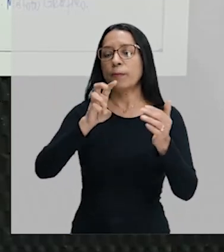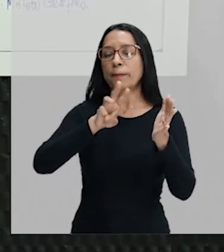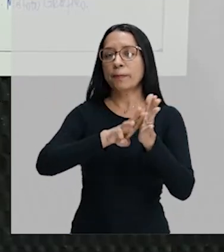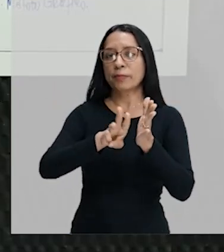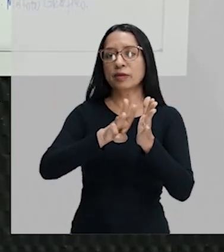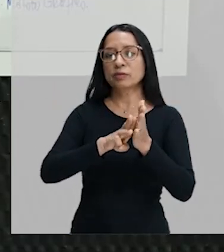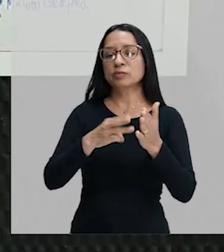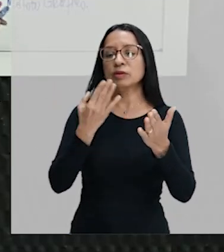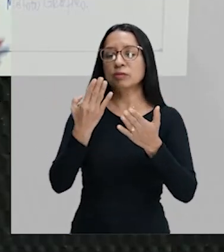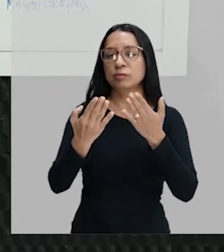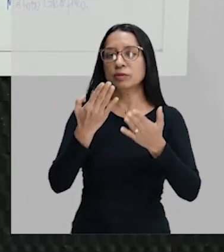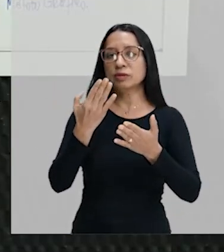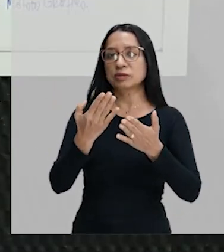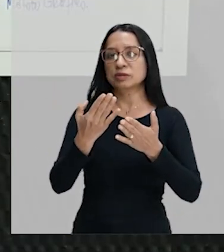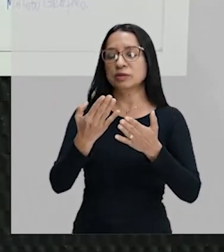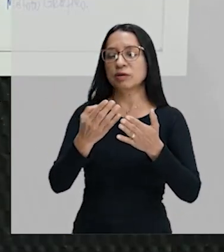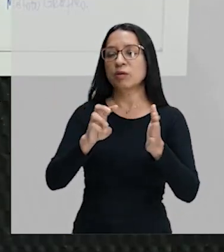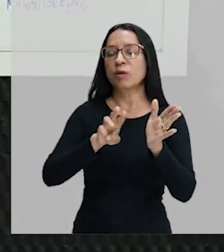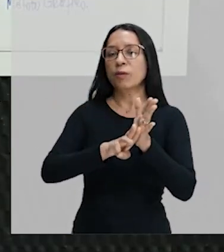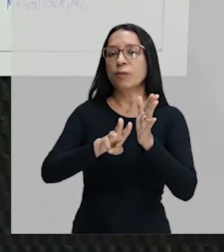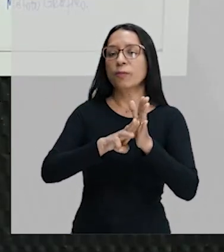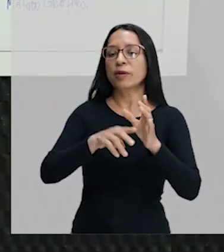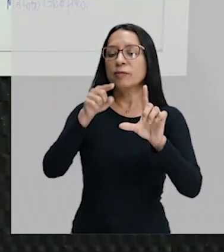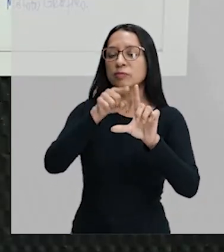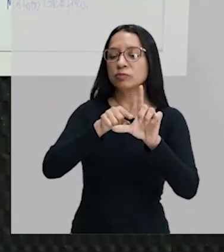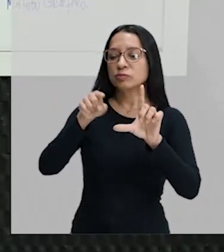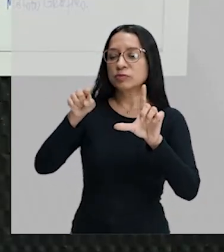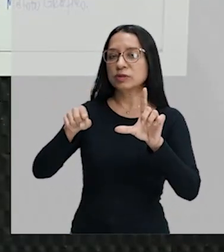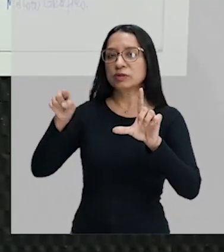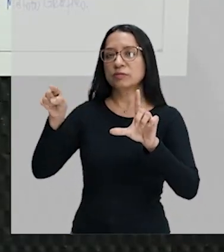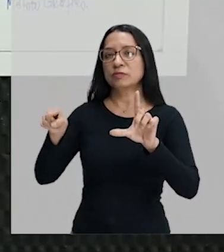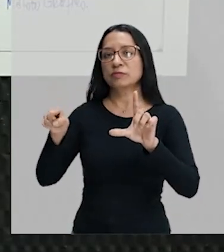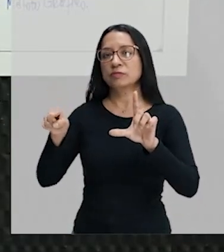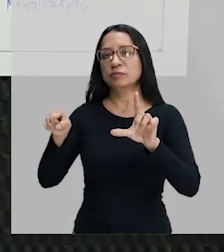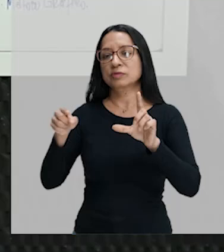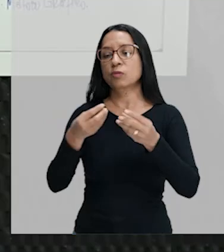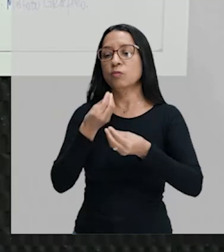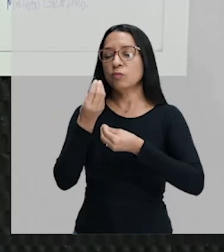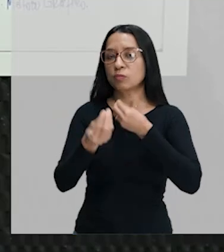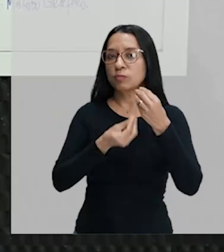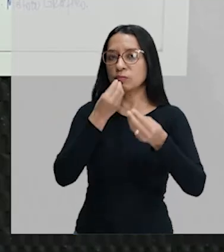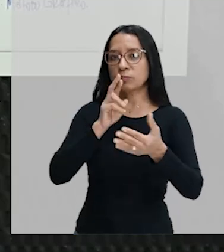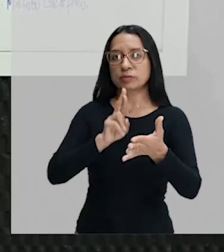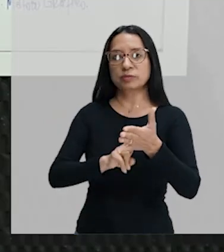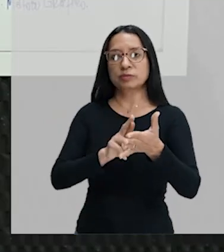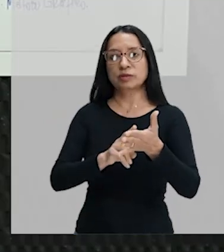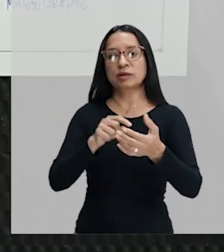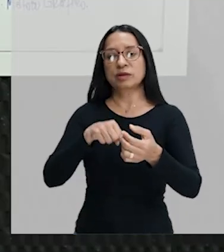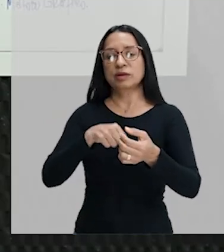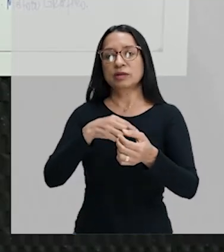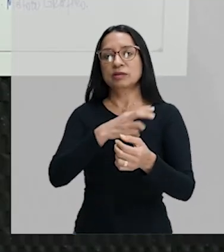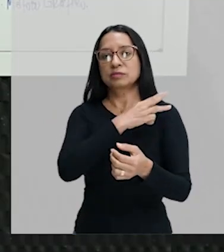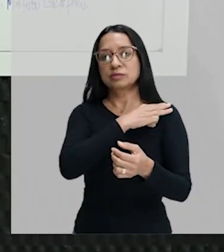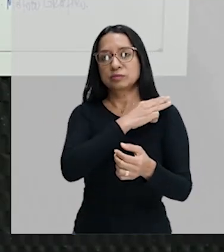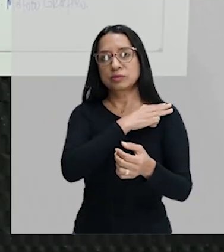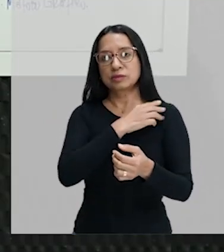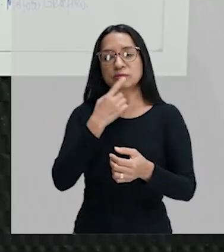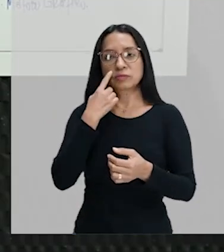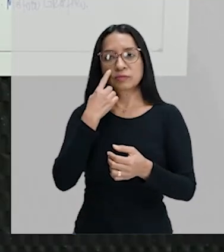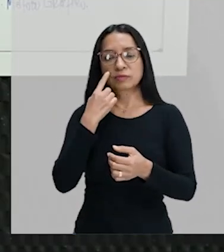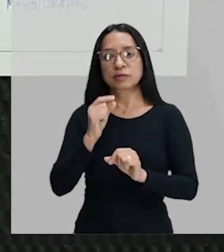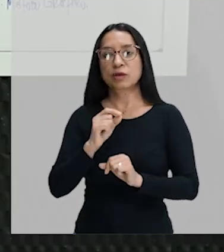comparação, método gráfico. Então, esses são as formas de resolver. Aqui no ensino médio, a gente vai